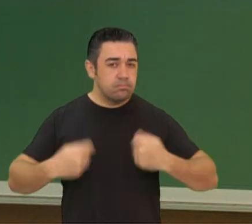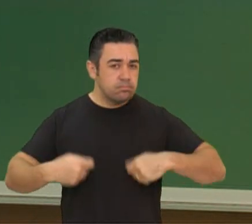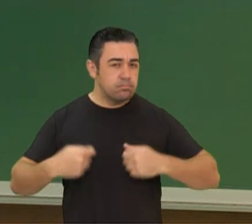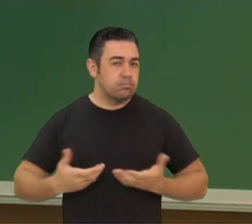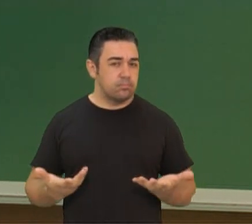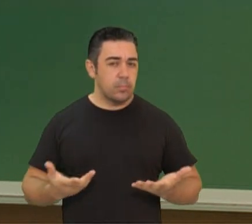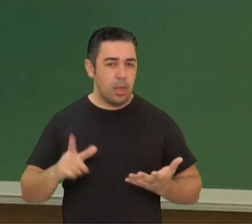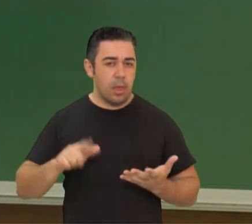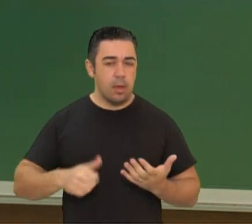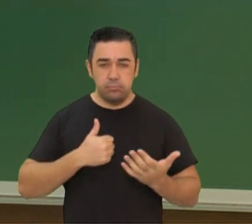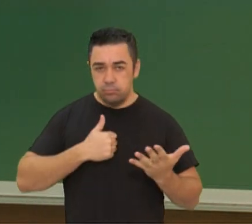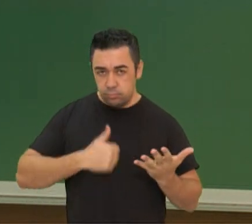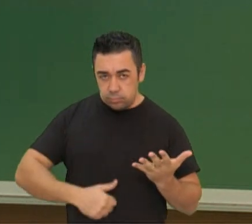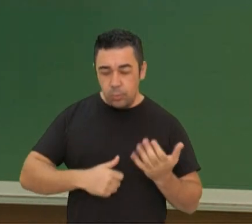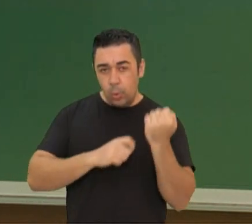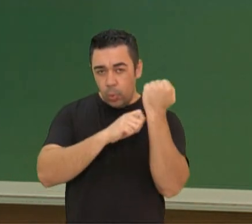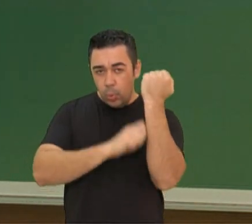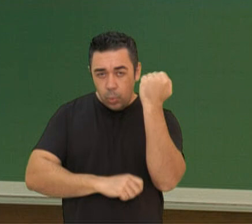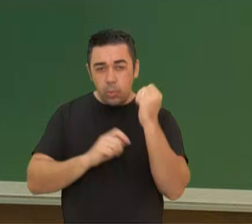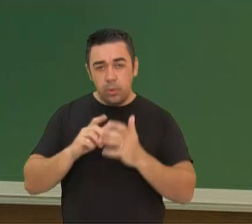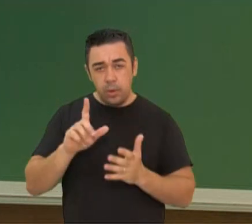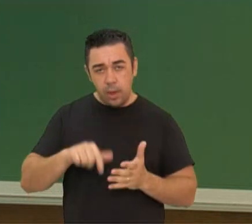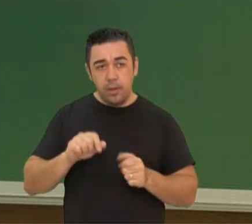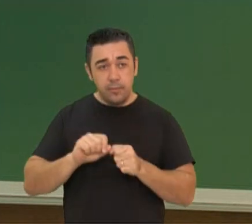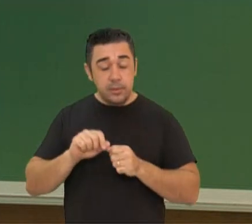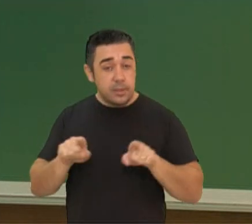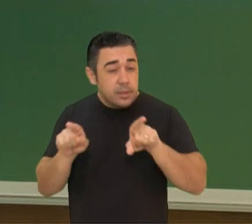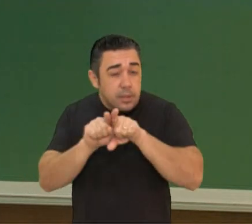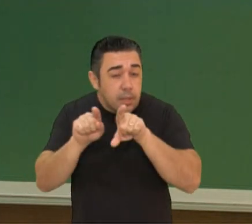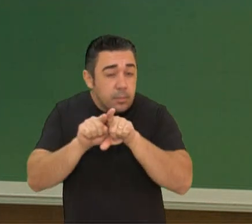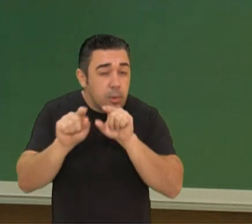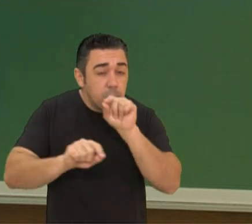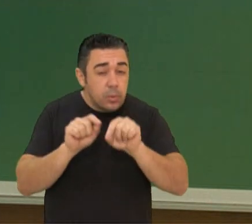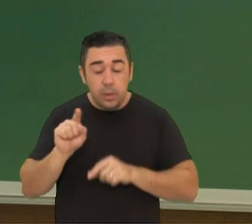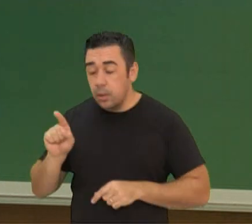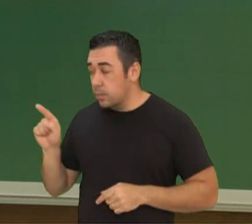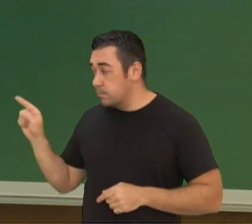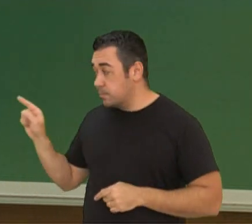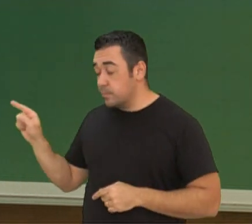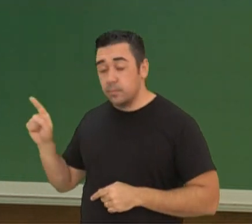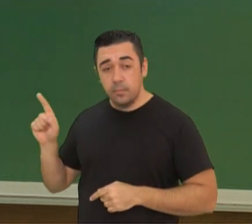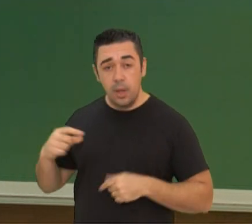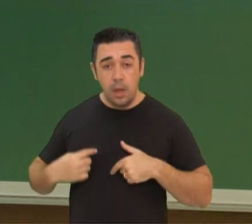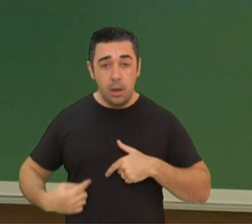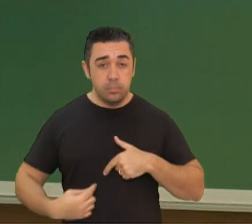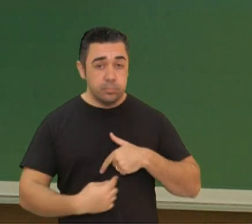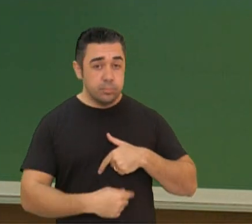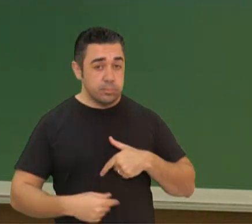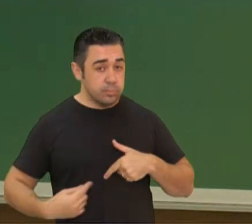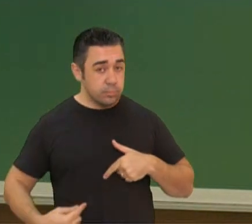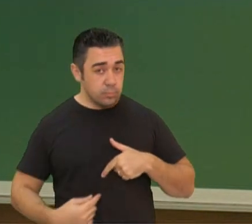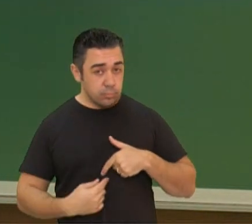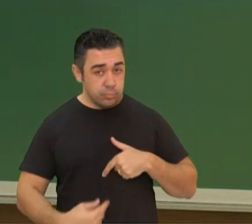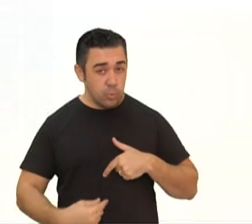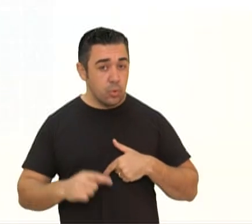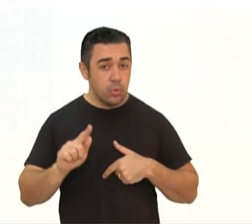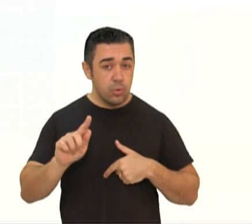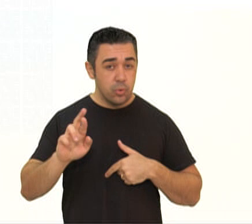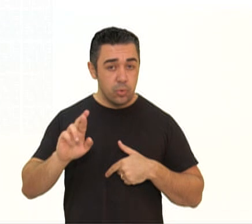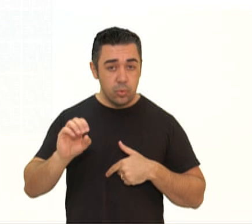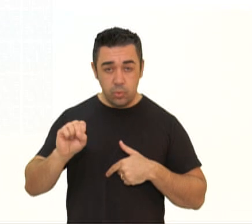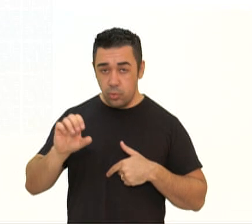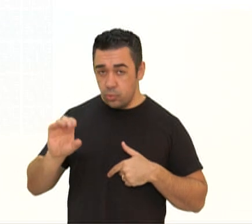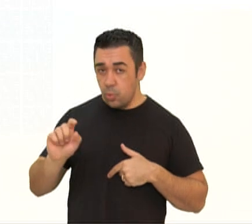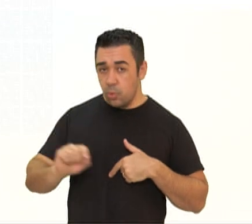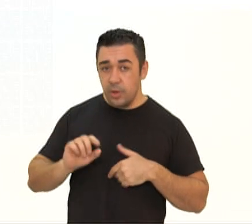Então as fezes vão ser formadas e, lembrando também, no intestino grosso, algo muito importante que acontece é